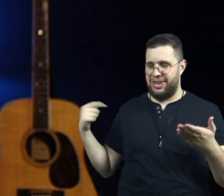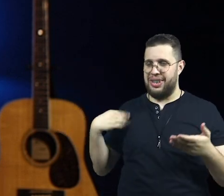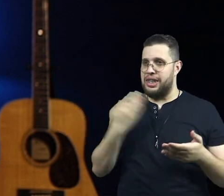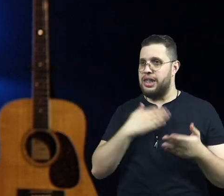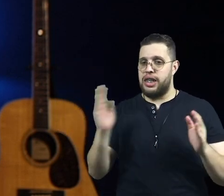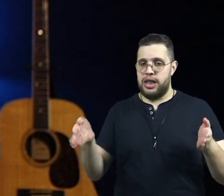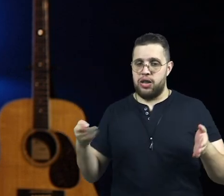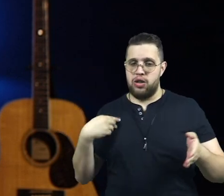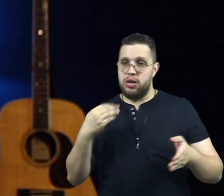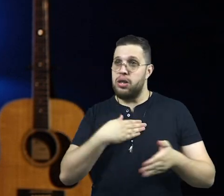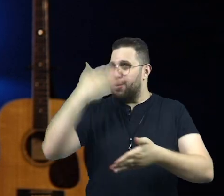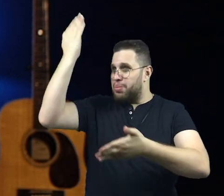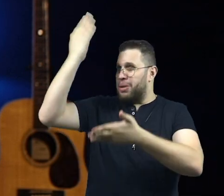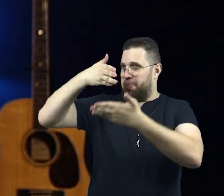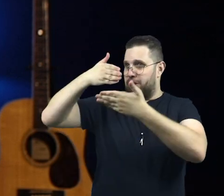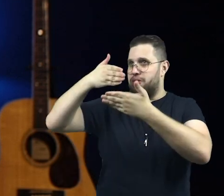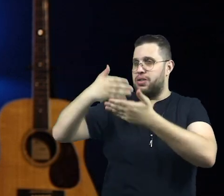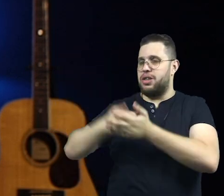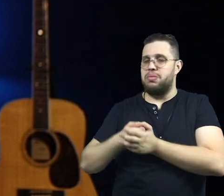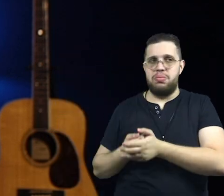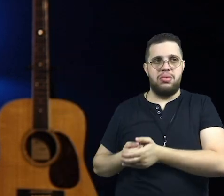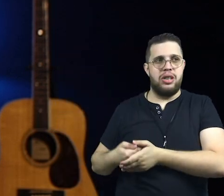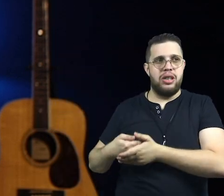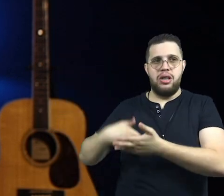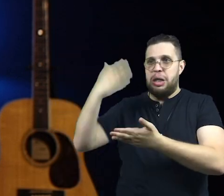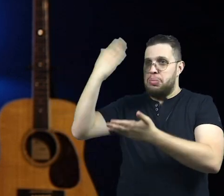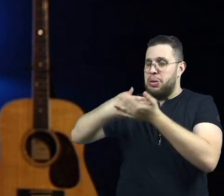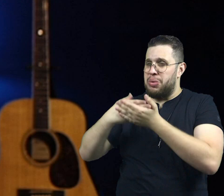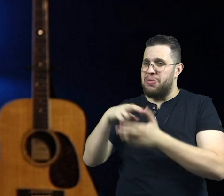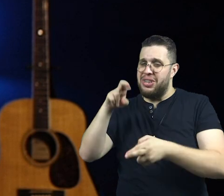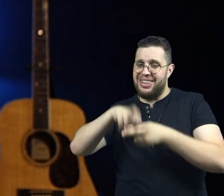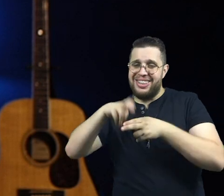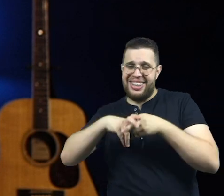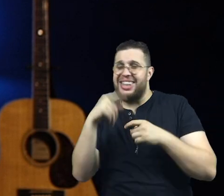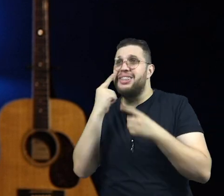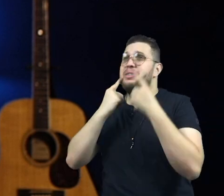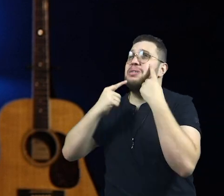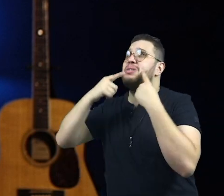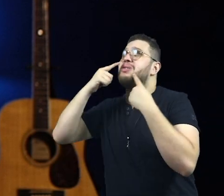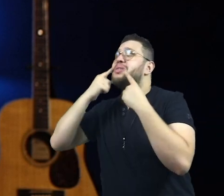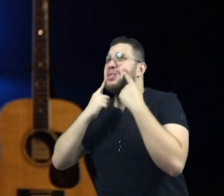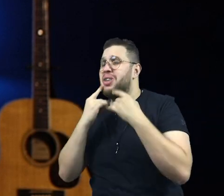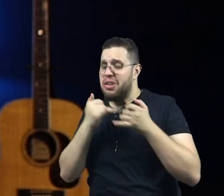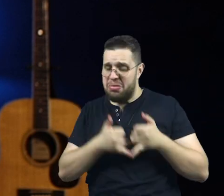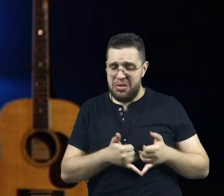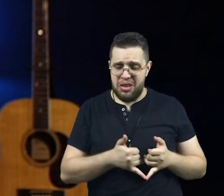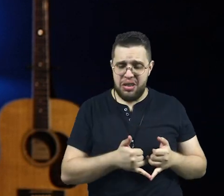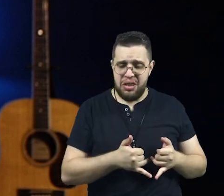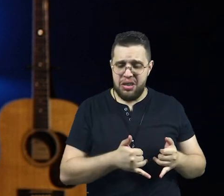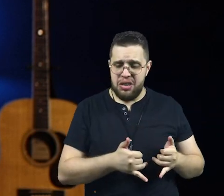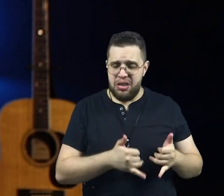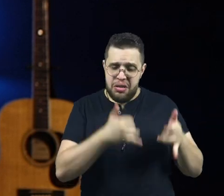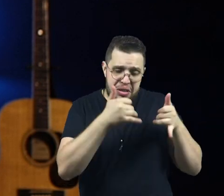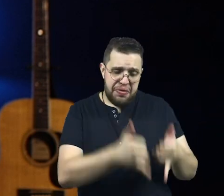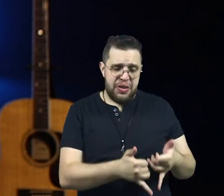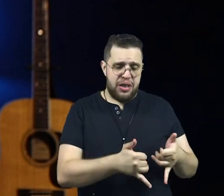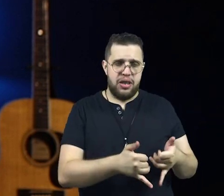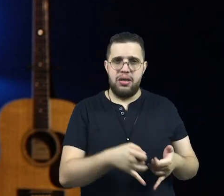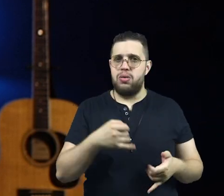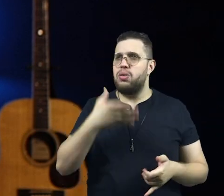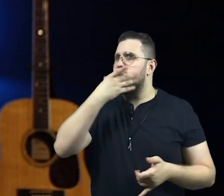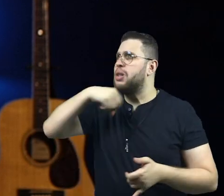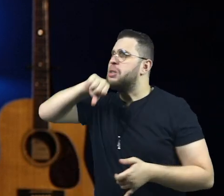prova. A gente está ali sentado na cama chorando de castigo. Nosso pai está nos